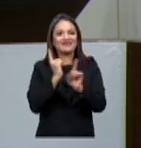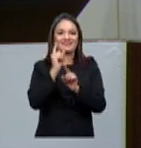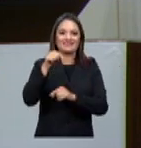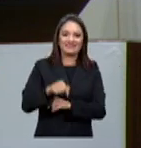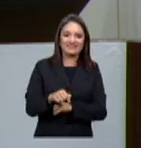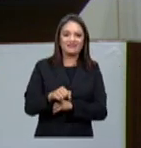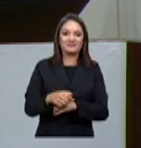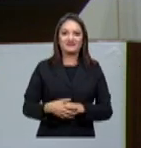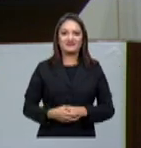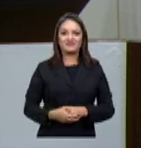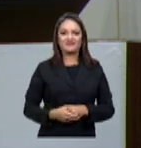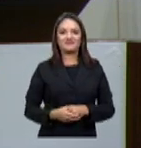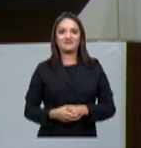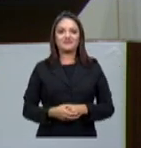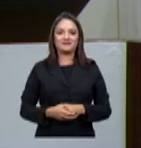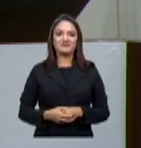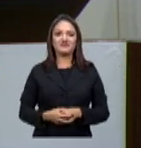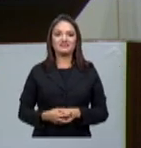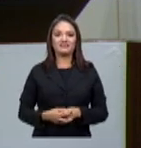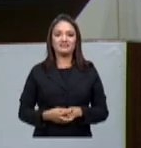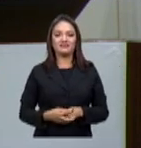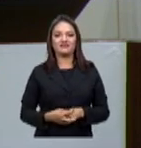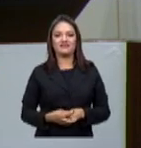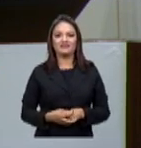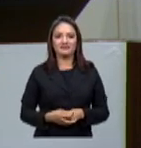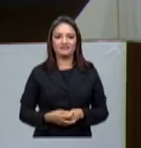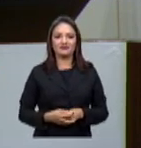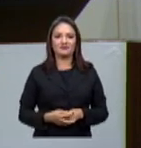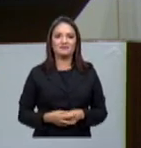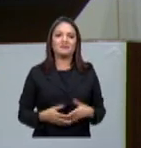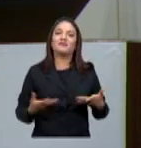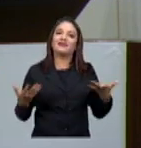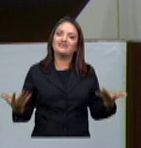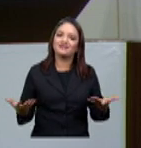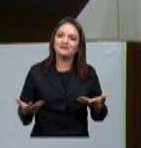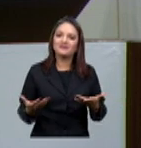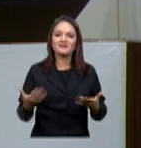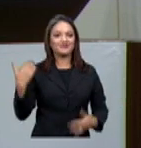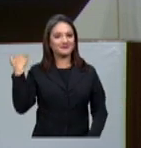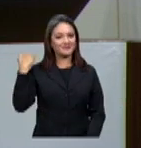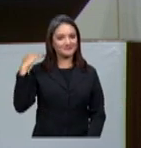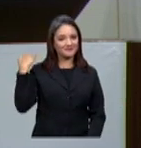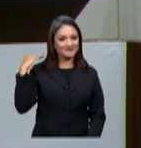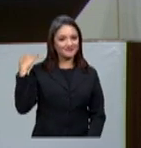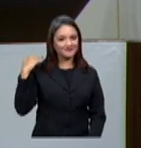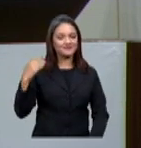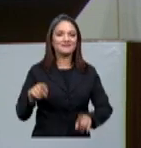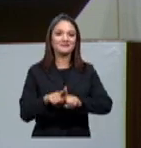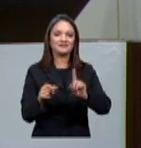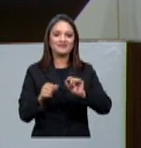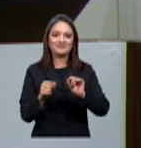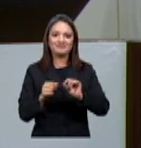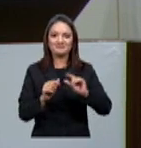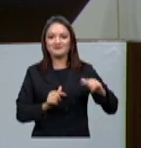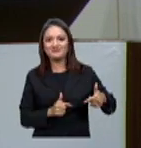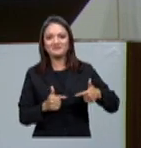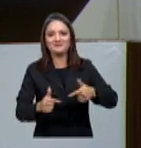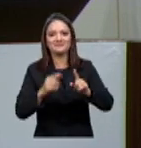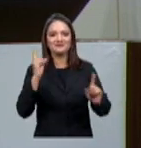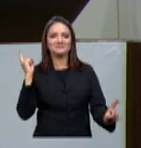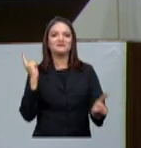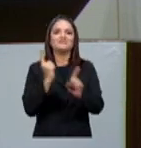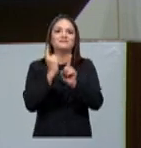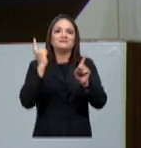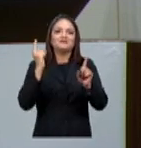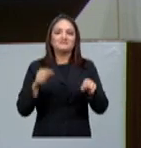Lúcia a quem devemos a grande organização e iniciativa desse encontro e ainda